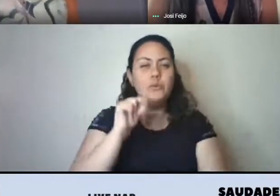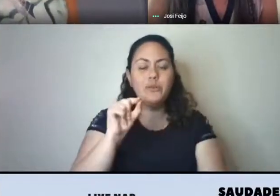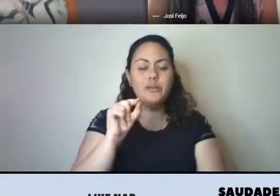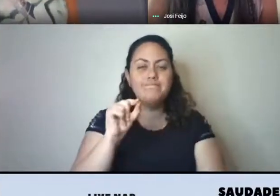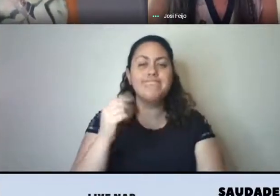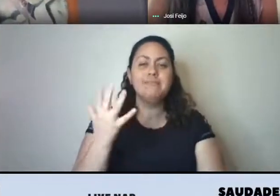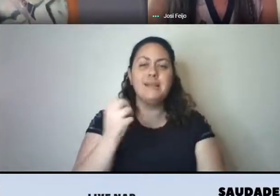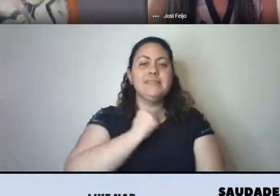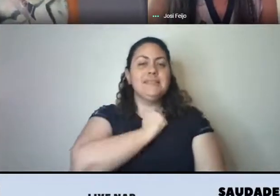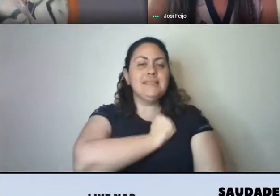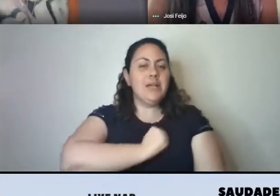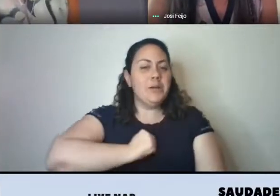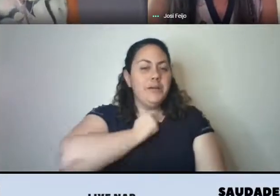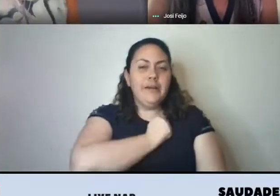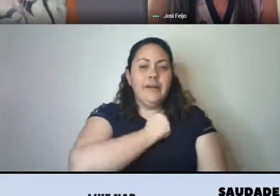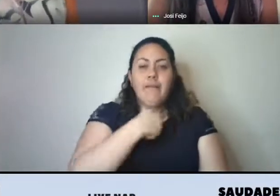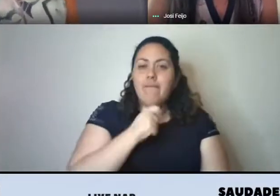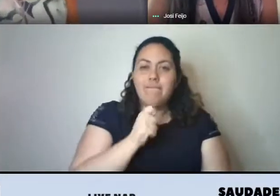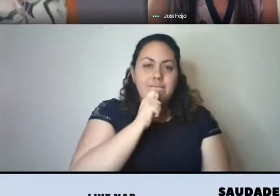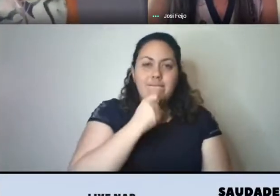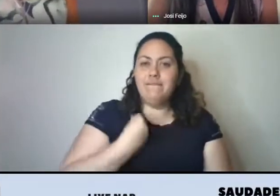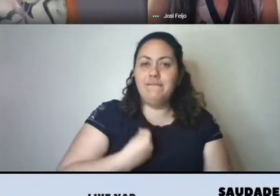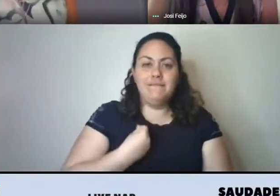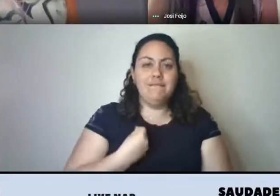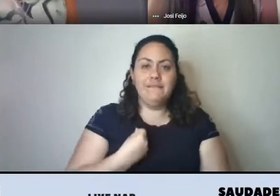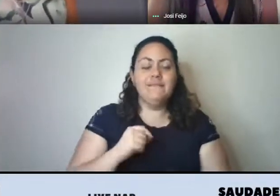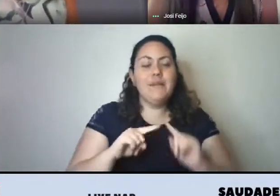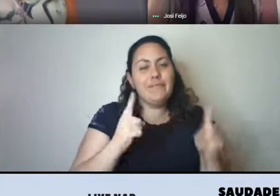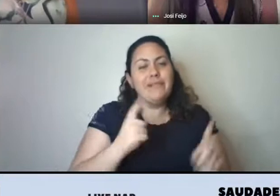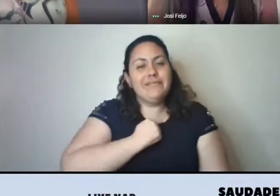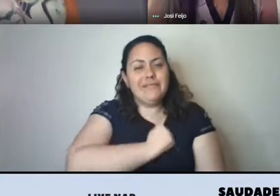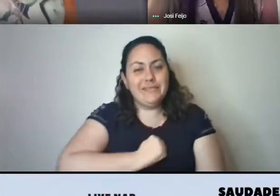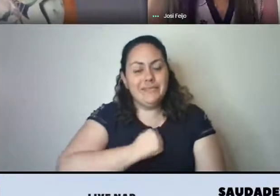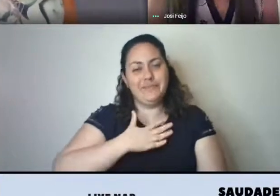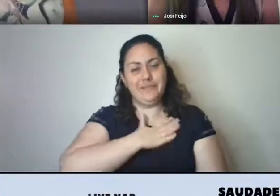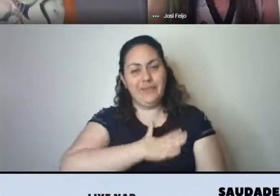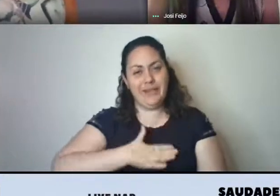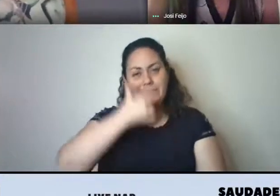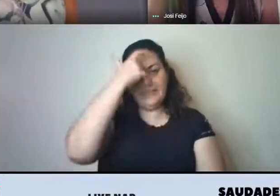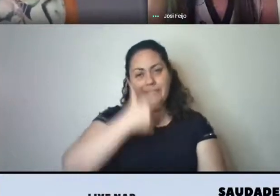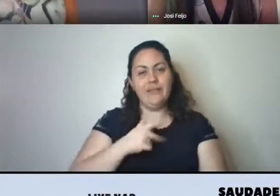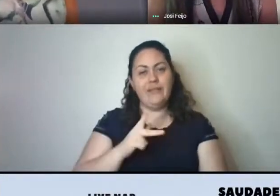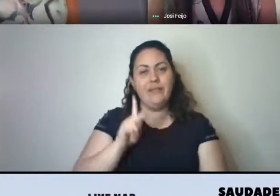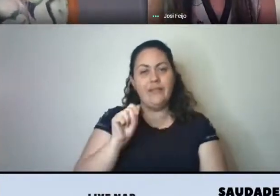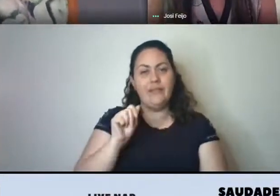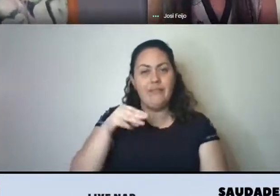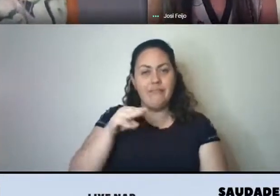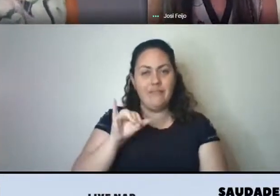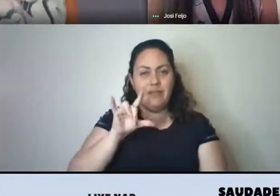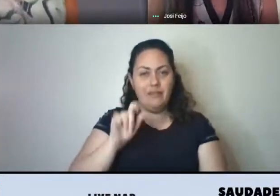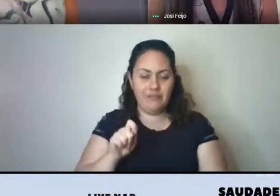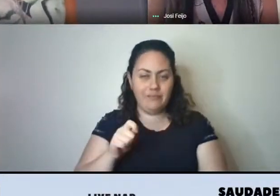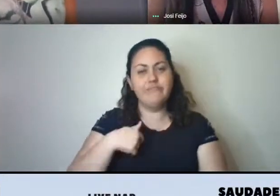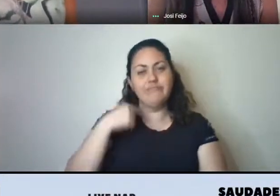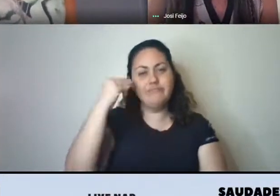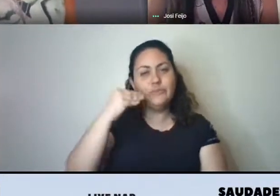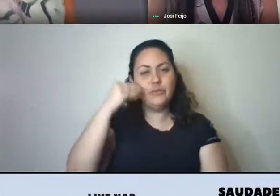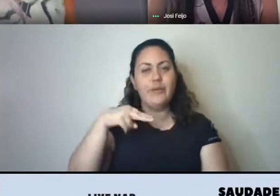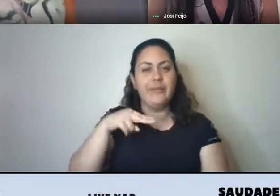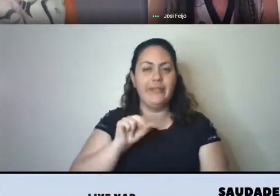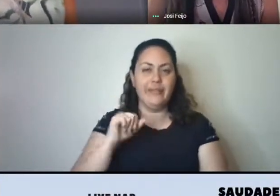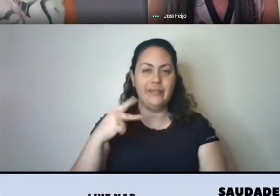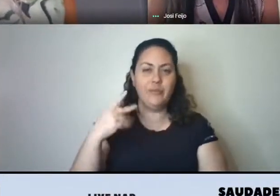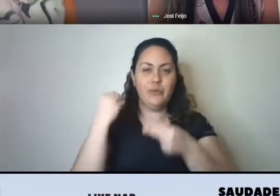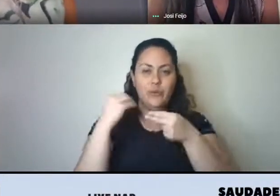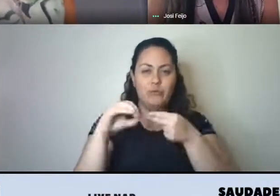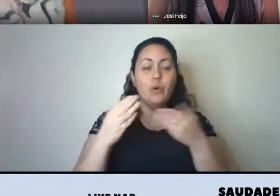do que a gente não viveu. Então, muito prazer, eu sou Camila Baldino, sou psicóloga do NAP da UFSPA e hoje quem